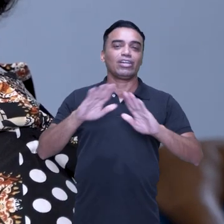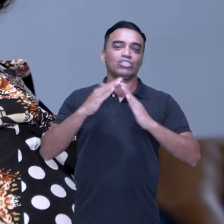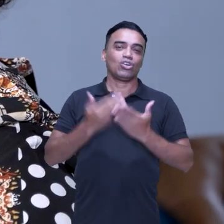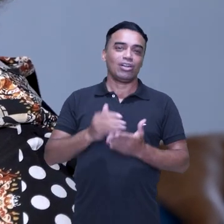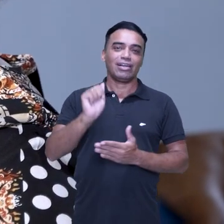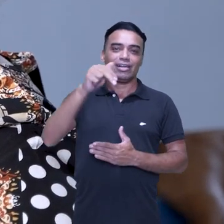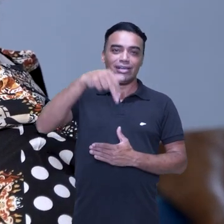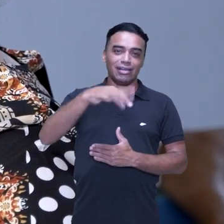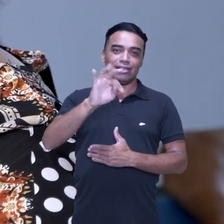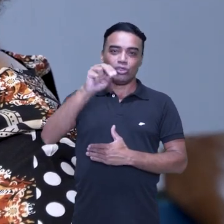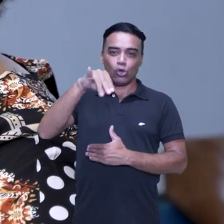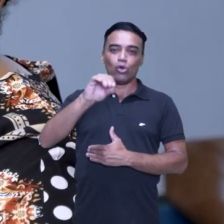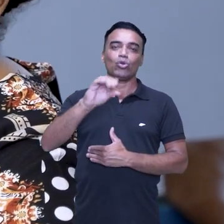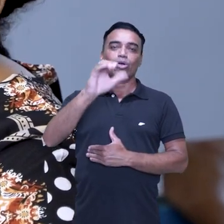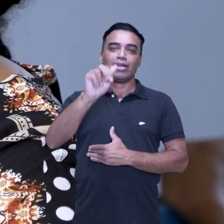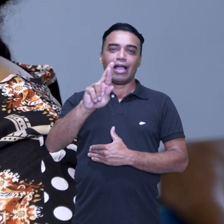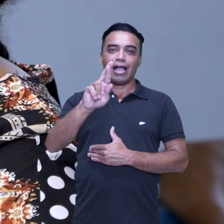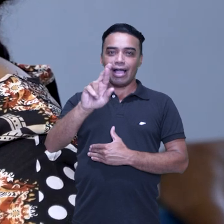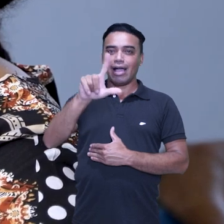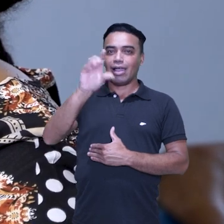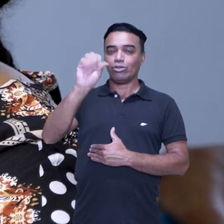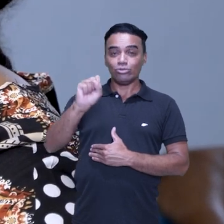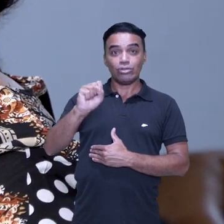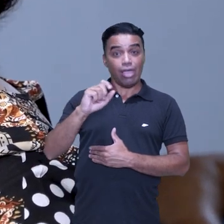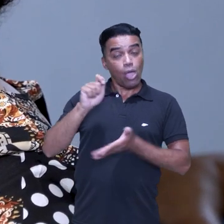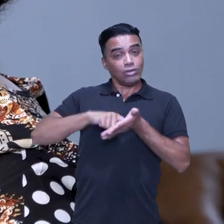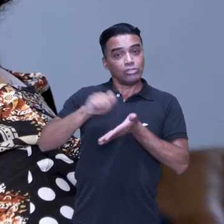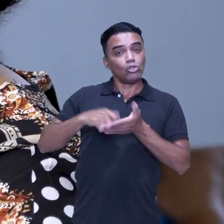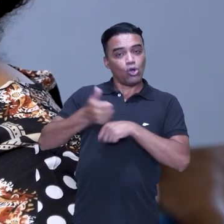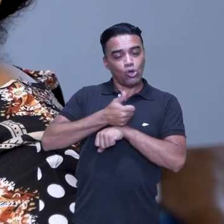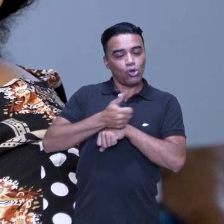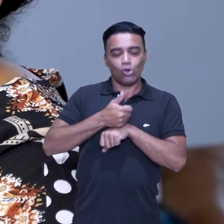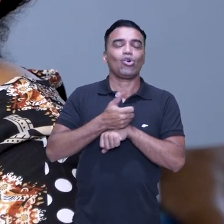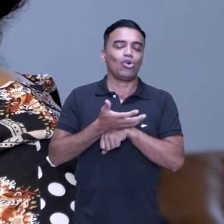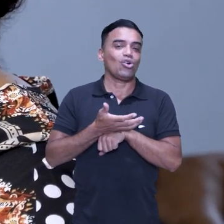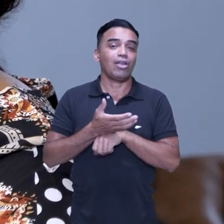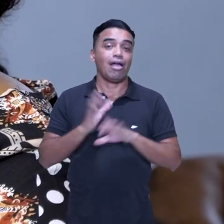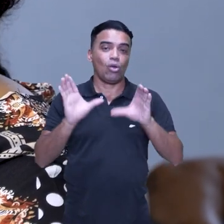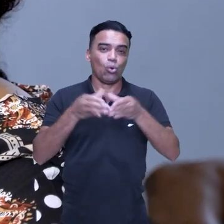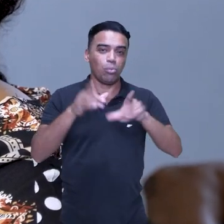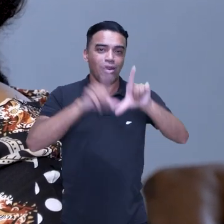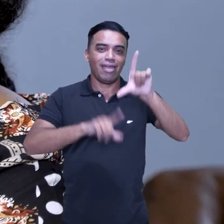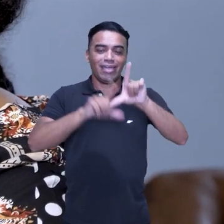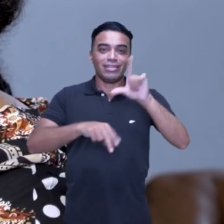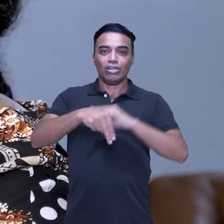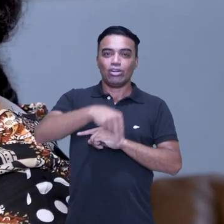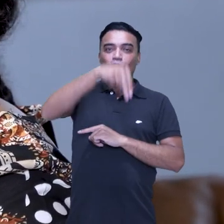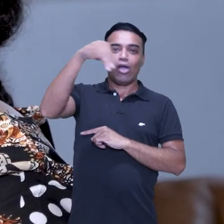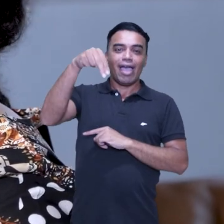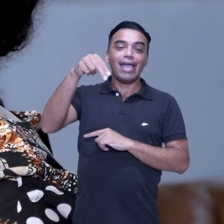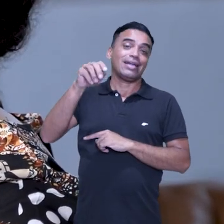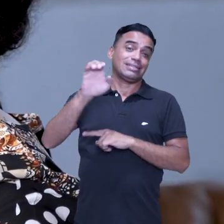Carlos, sou escritora e estou representando a Academia de Letras do Noroeste de Minas. E essa noite eu